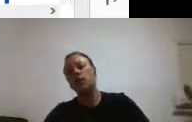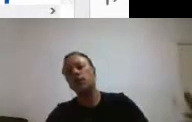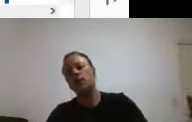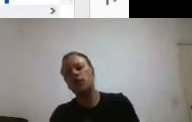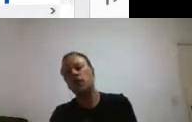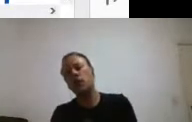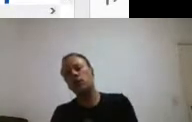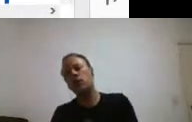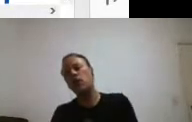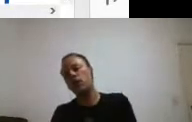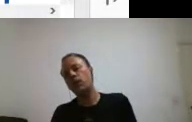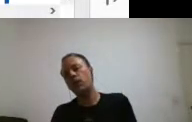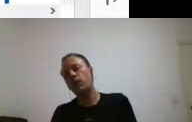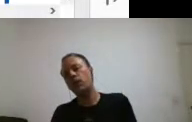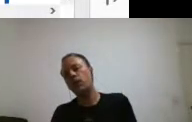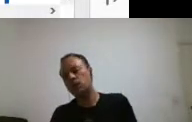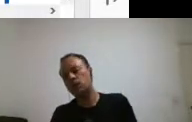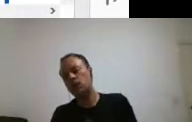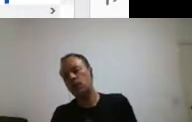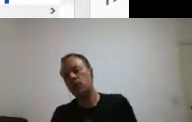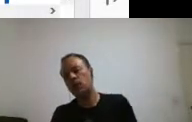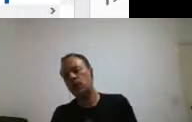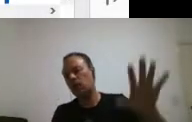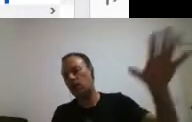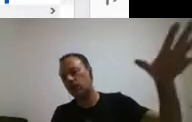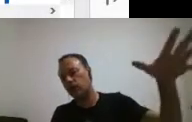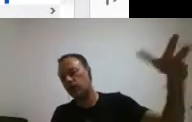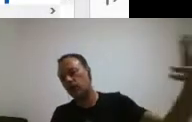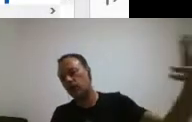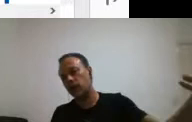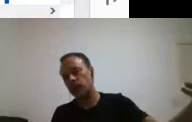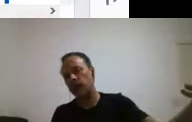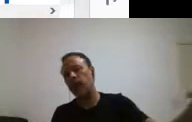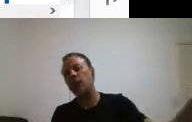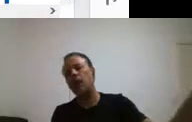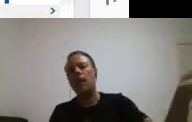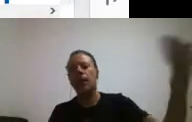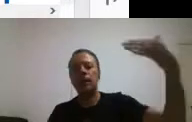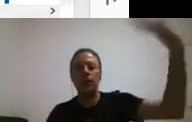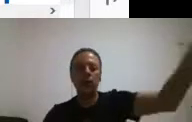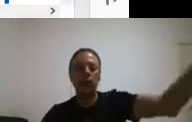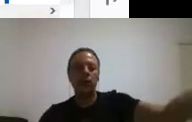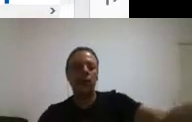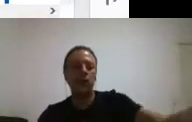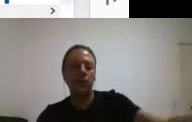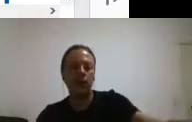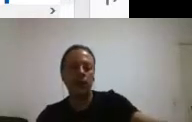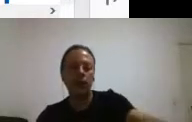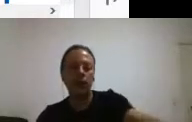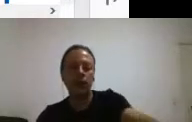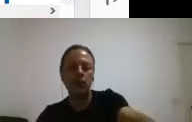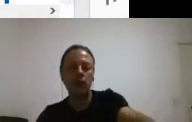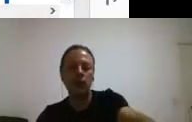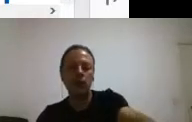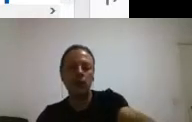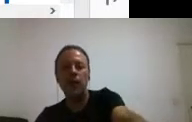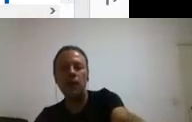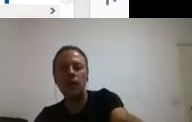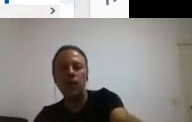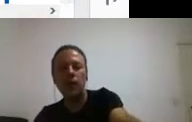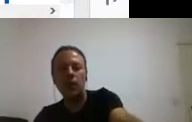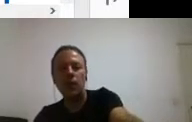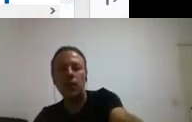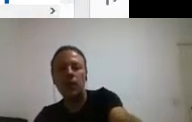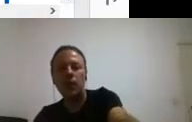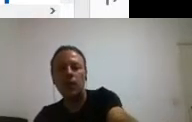Aí sim, o dicionário completo. Aquilo lá foi só da tabela. Essa complementação que eu falei, olha só.